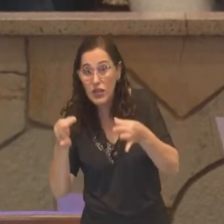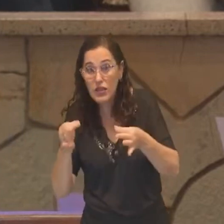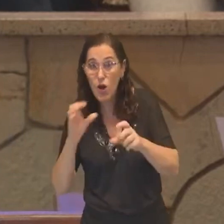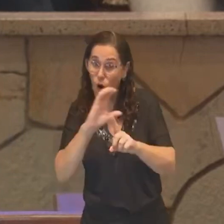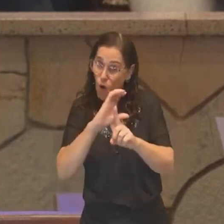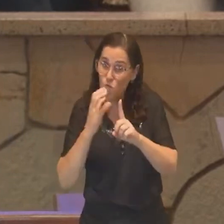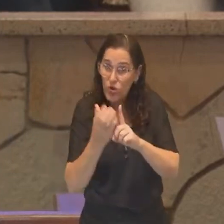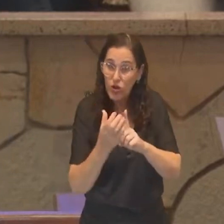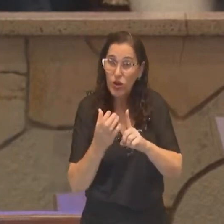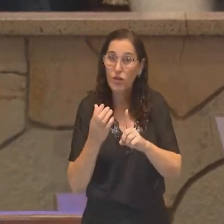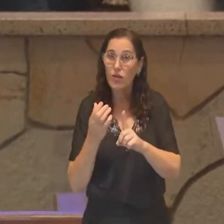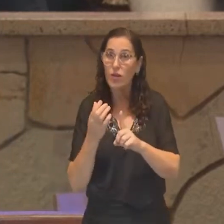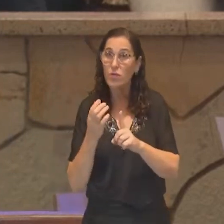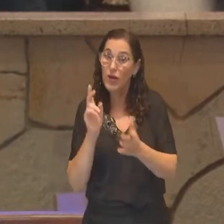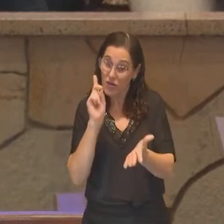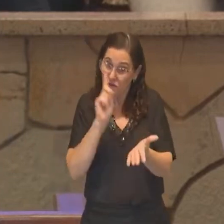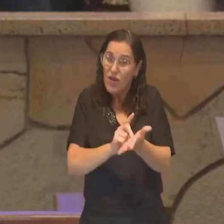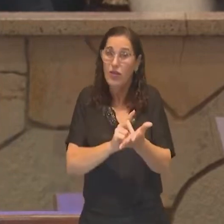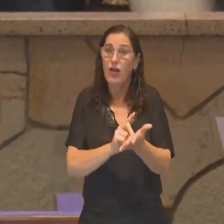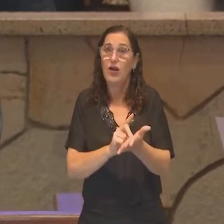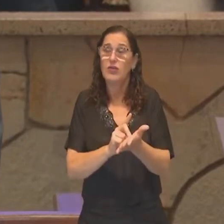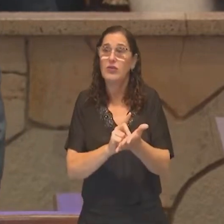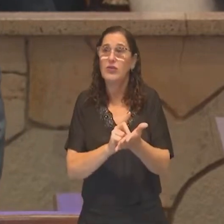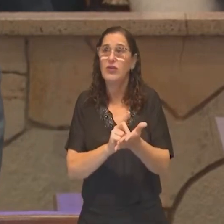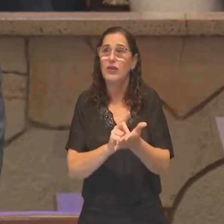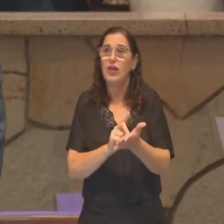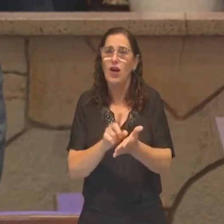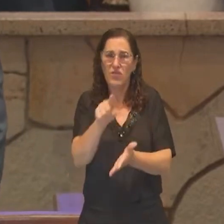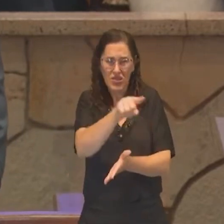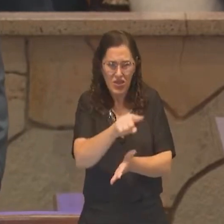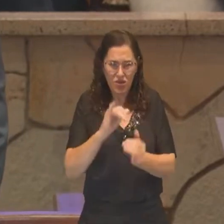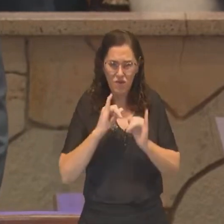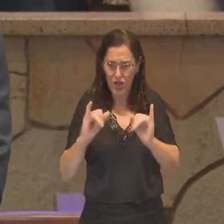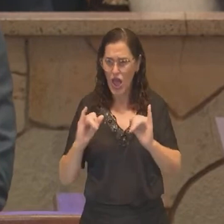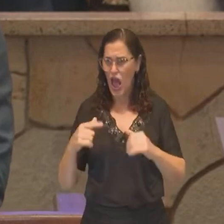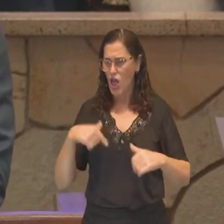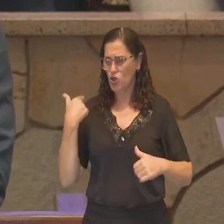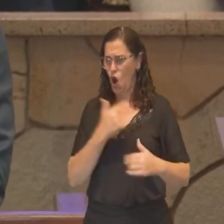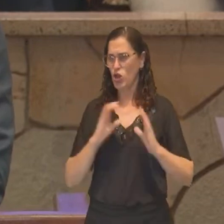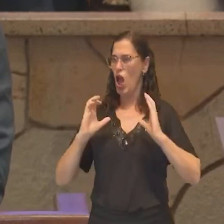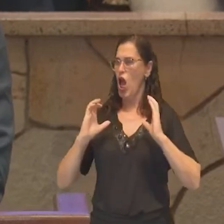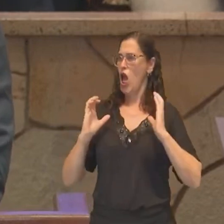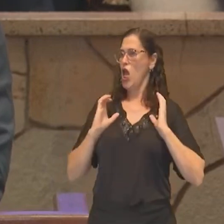justamente para essa realidade. Vocês estão dizendo, somos ricos.